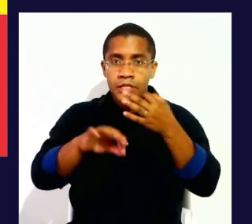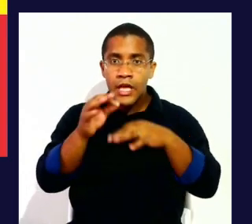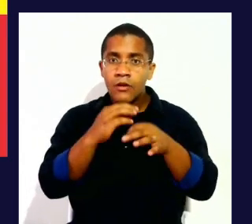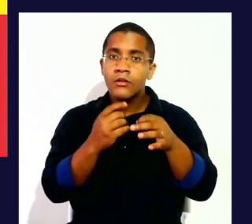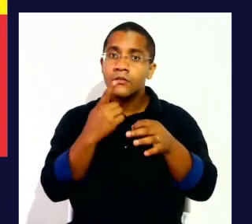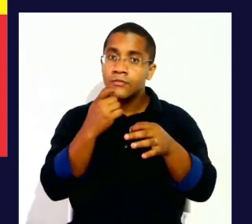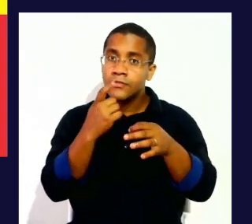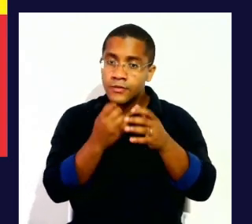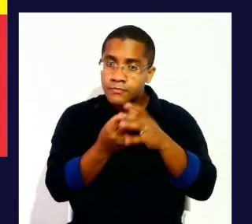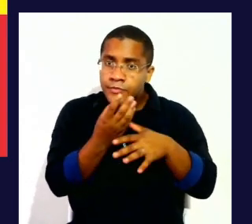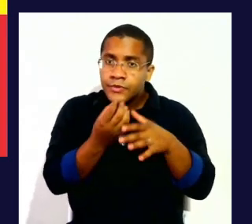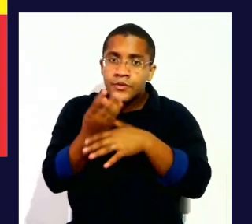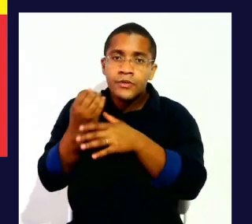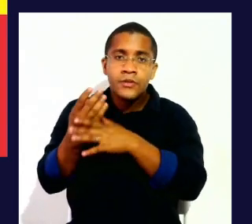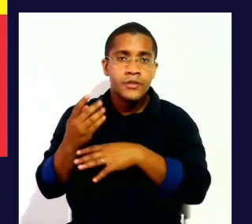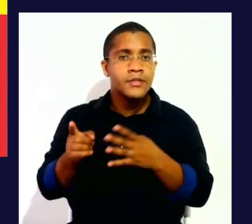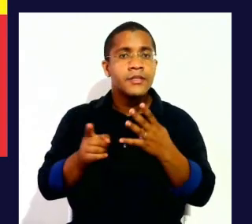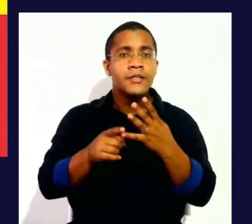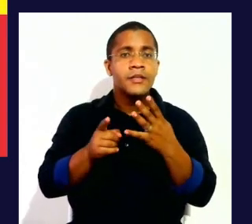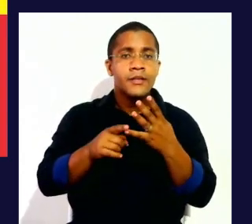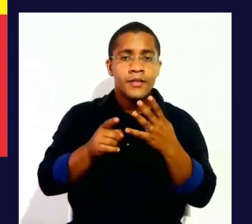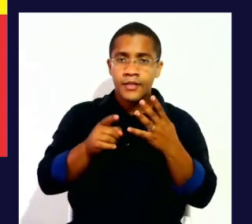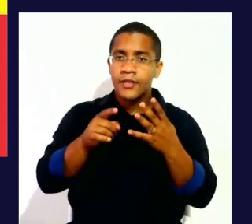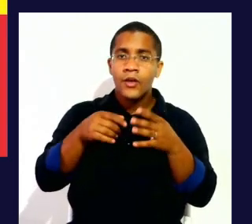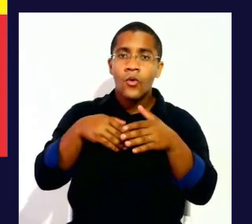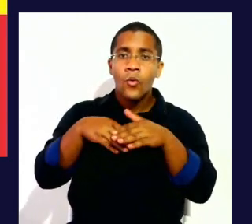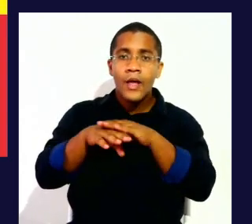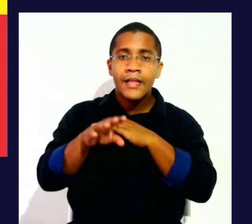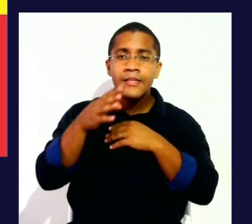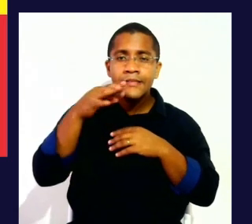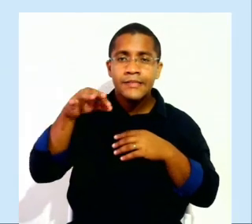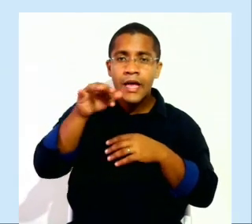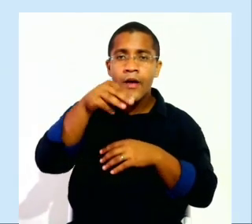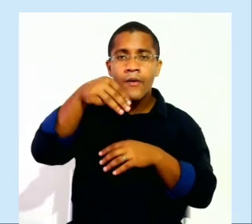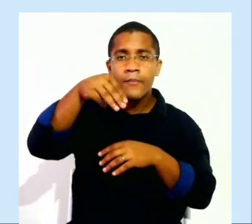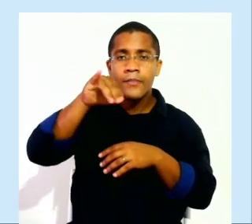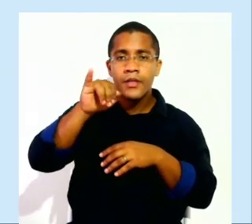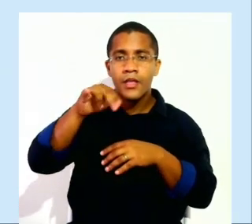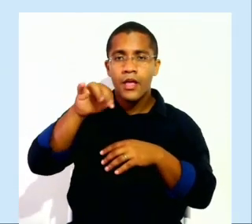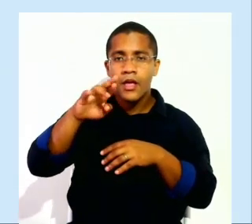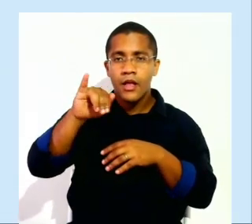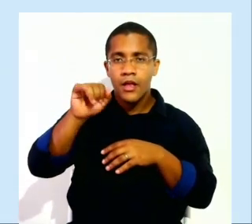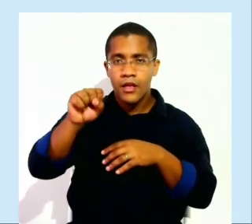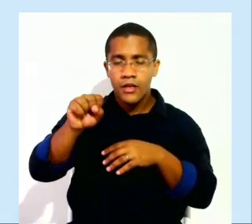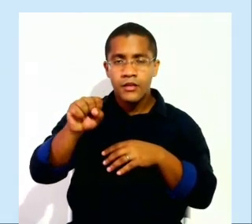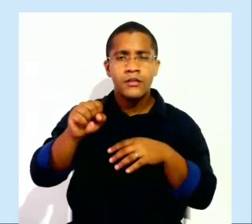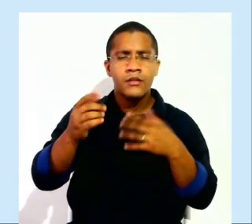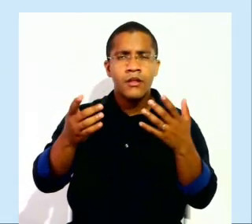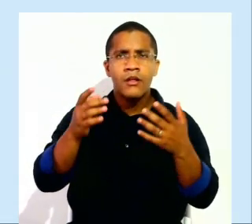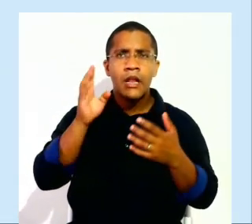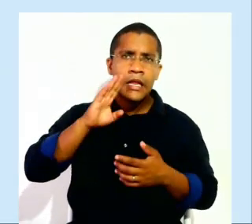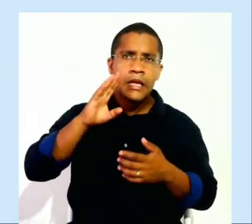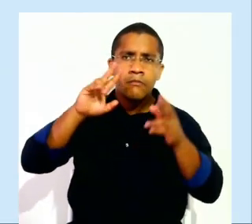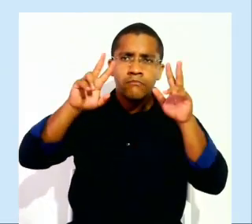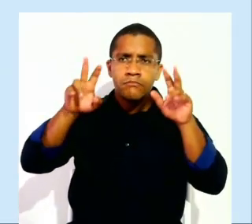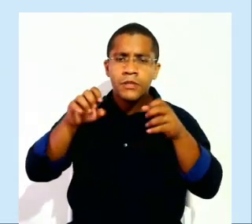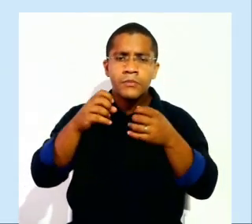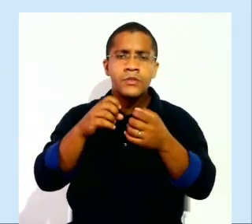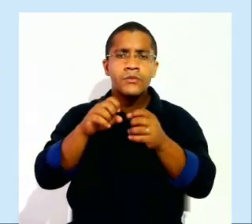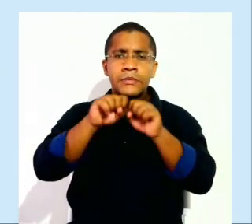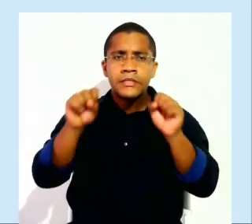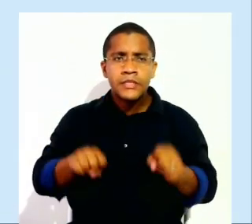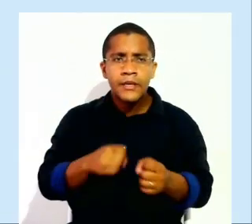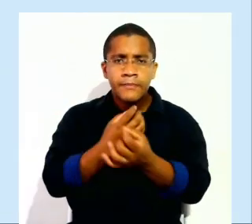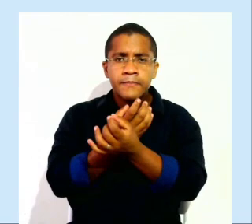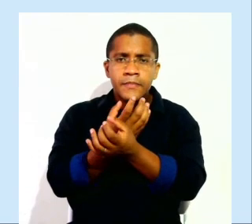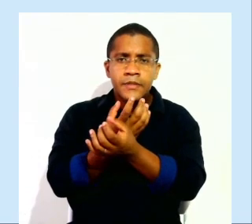células sanguíneas, armazenamento de sais e minerais. É muito legal quando se fala sobre o sistema esquelético, porque